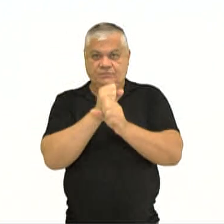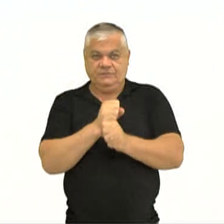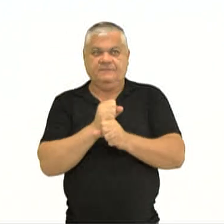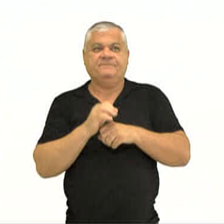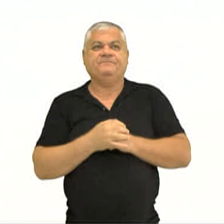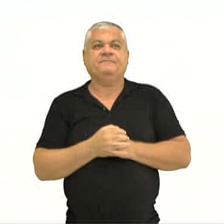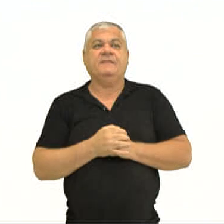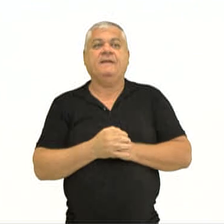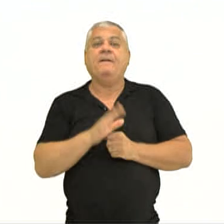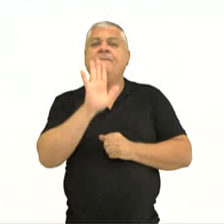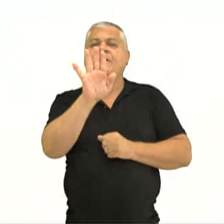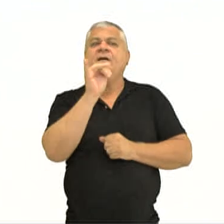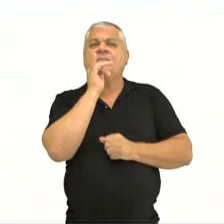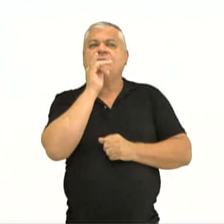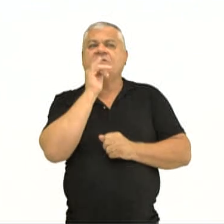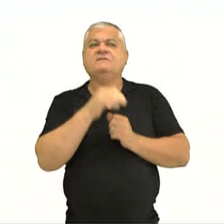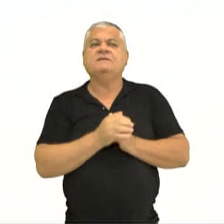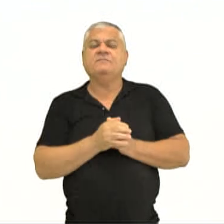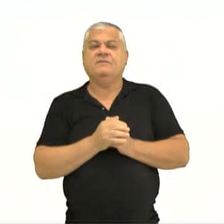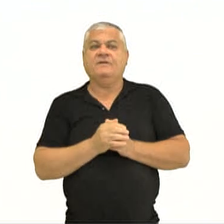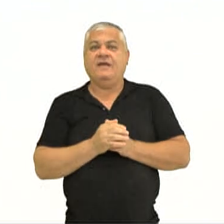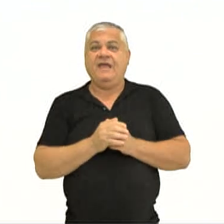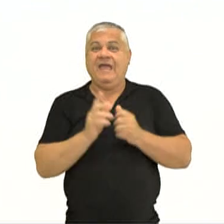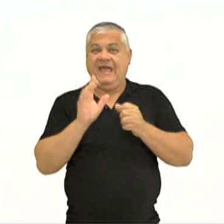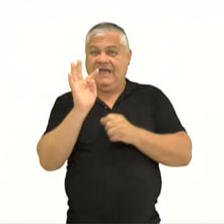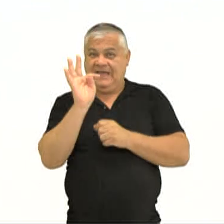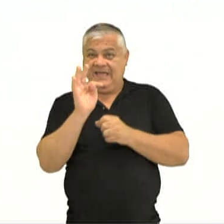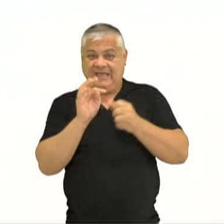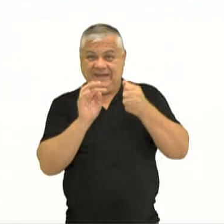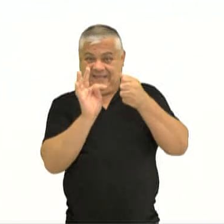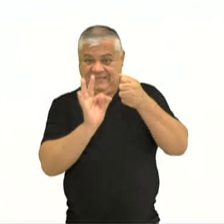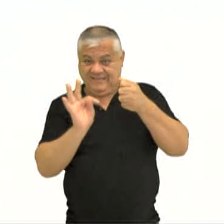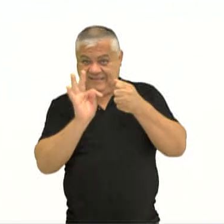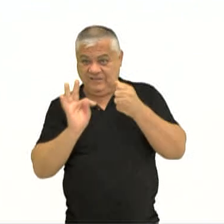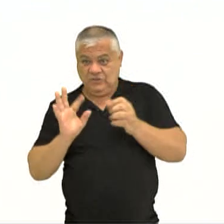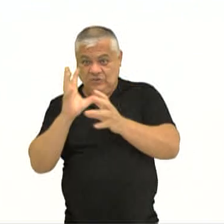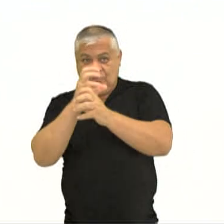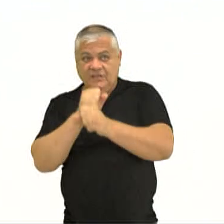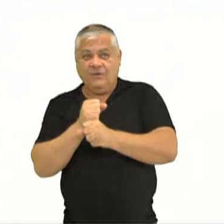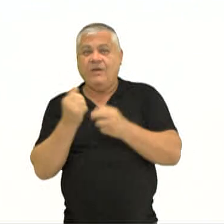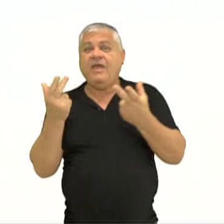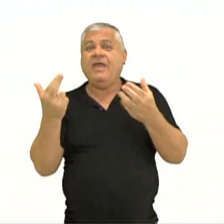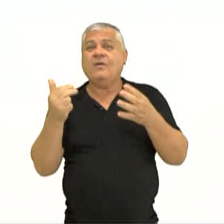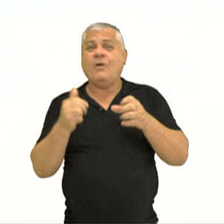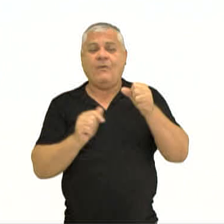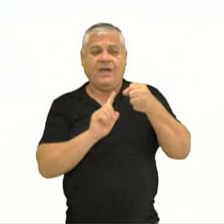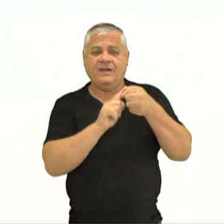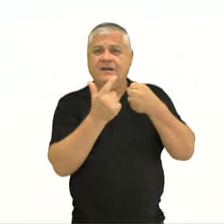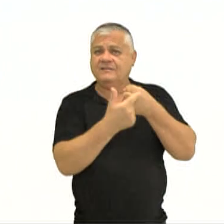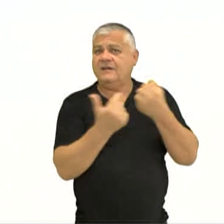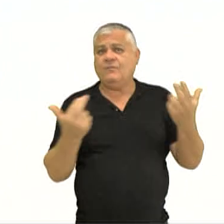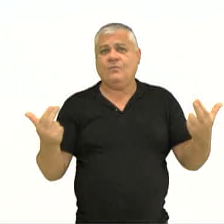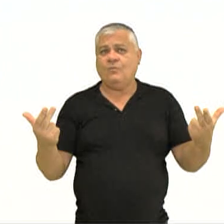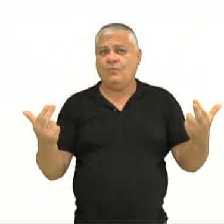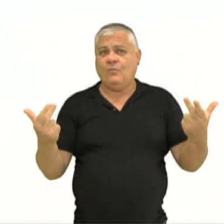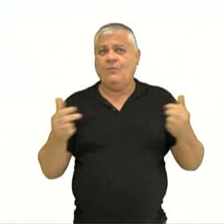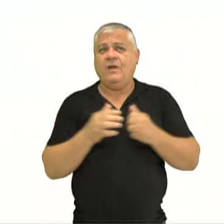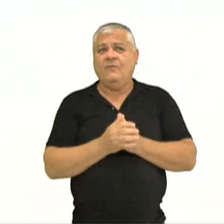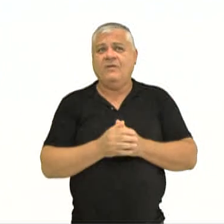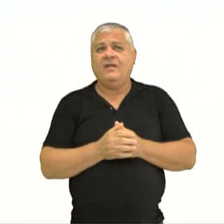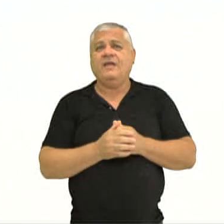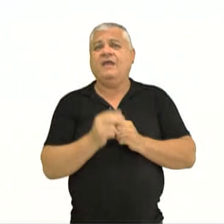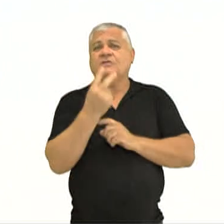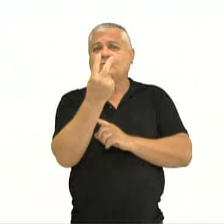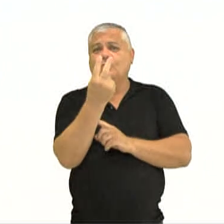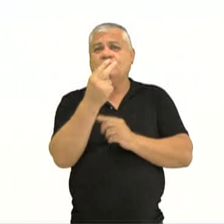inicial. Porém, a gente diz que essa área total inicial é igual à área lateral. A área lateral